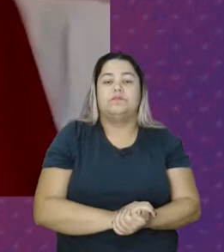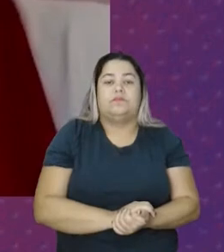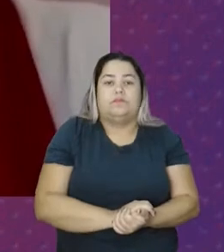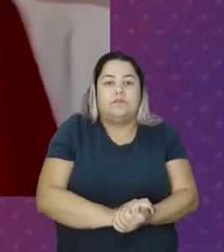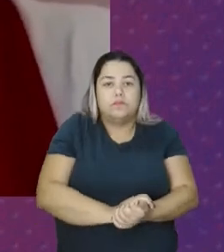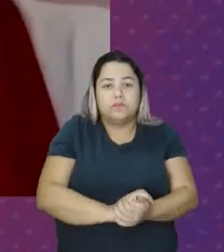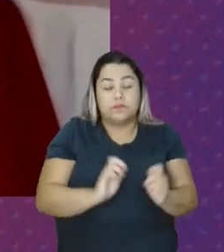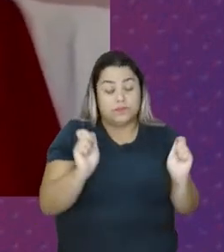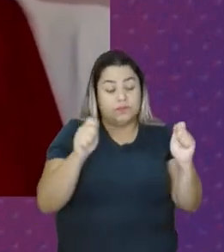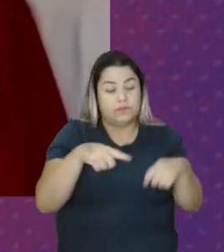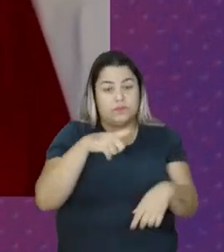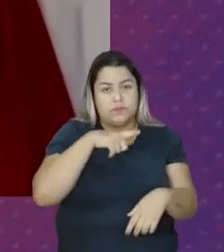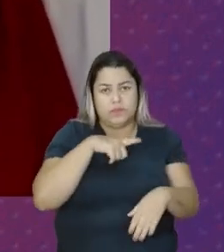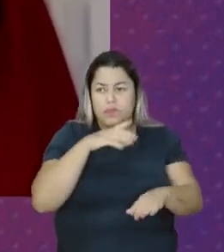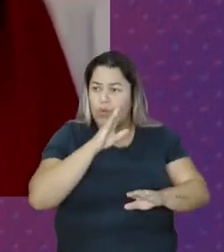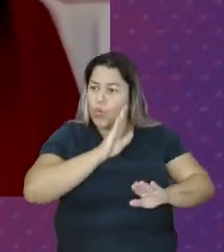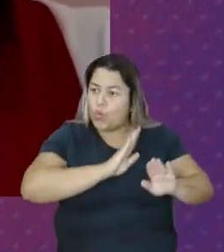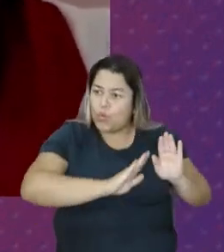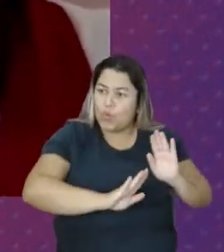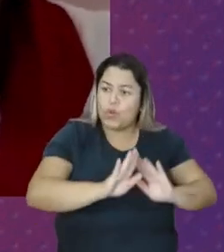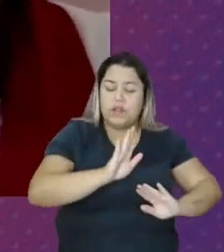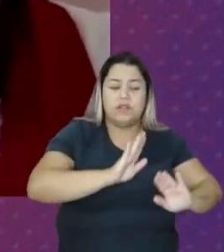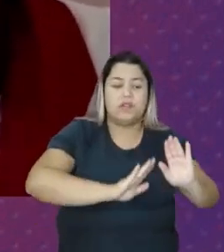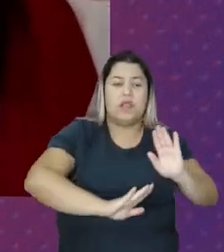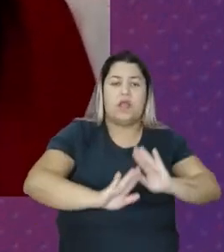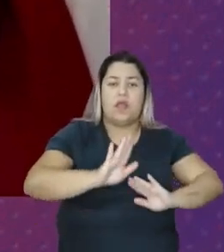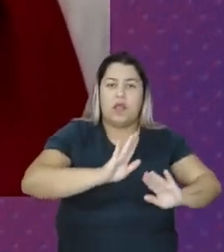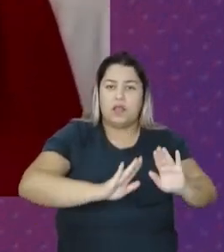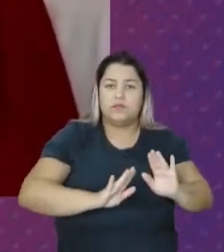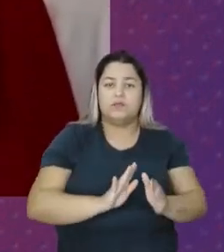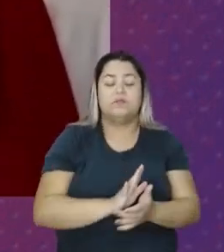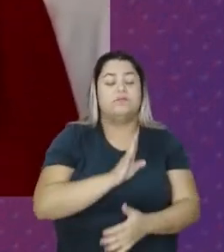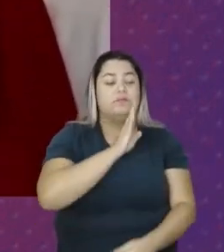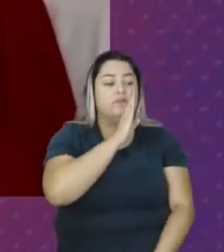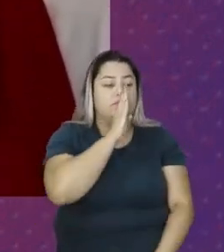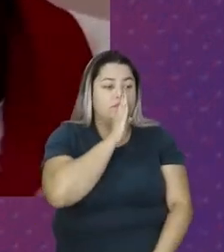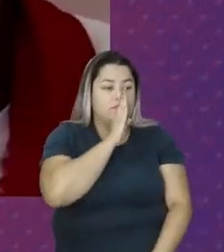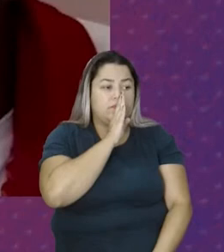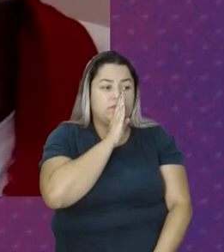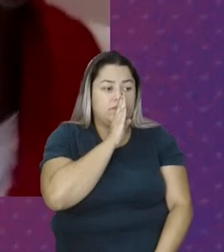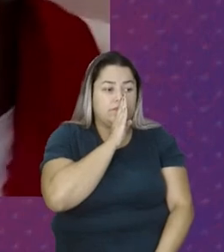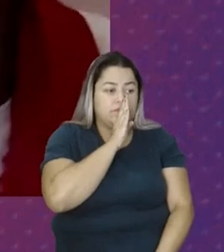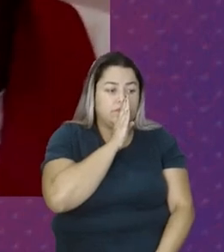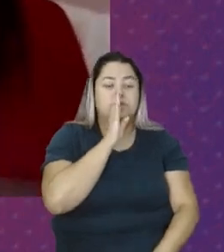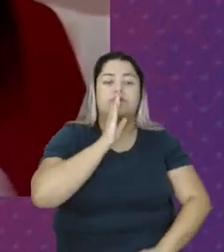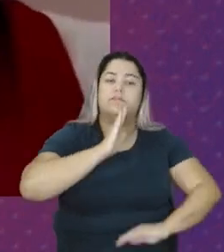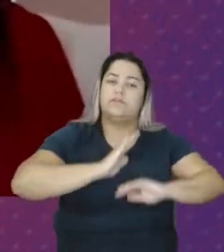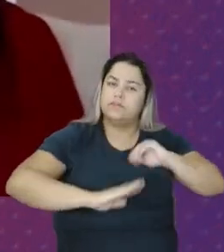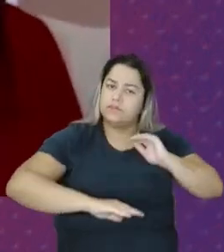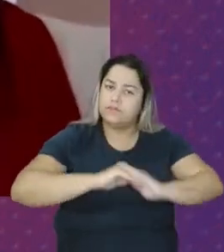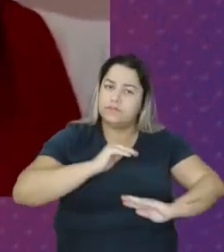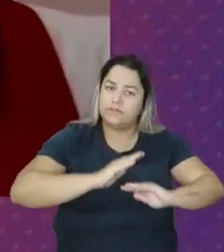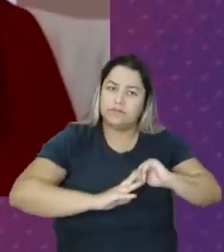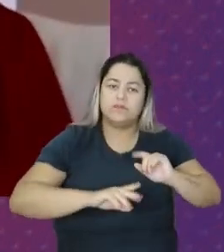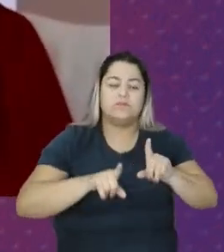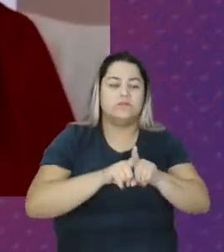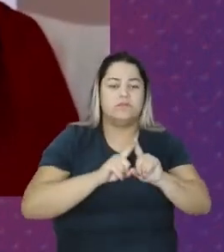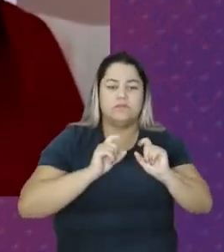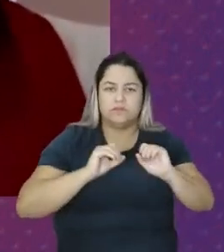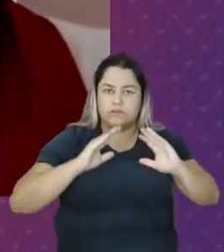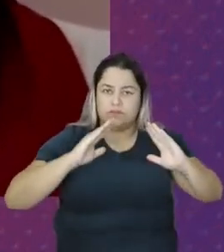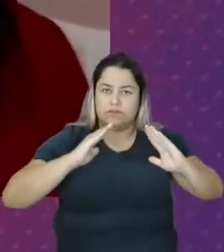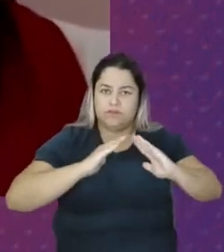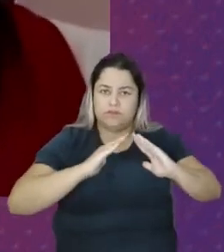precisamos ter cuidado com isso, porque é esse silenciamento, essa forma tão